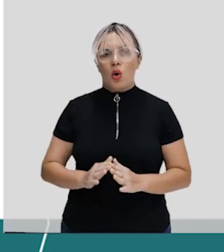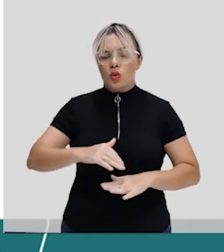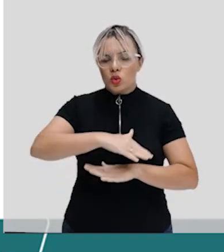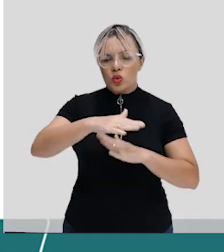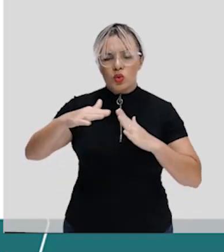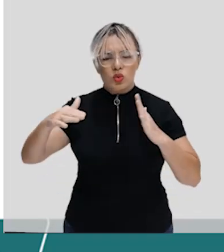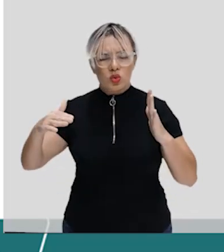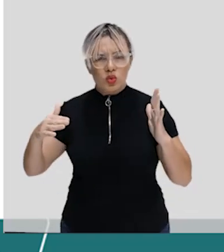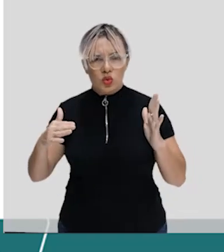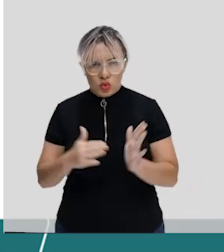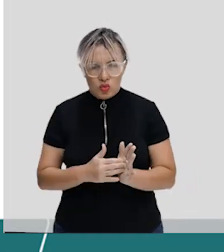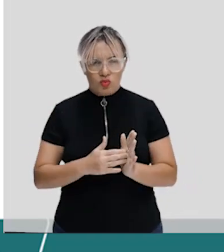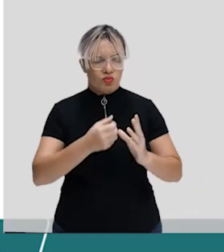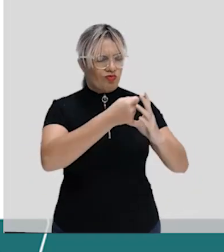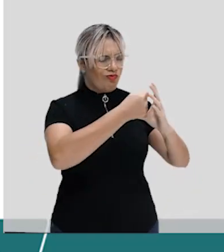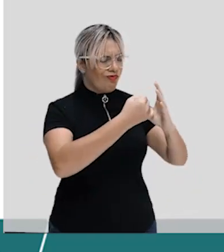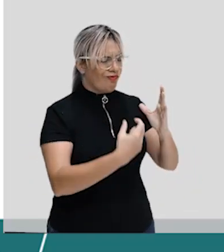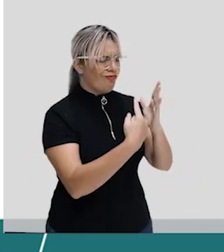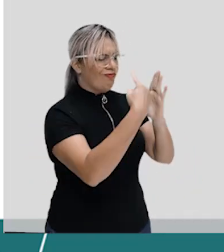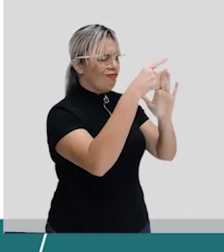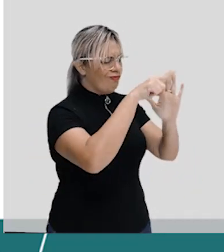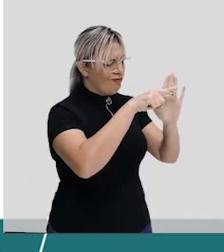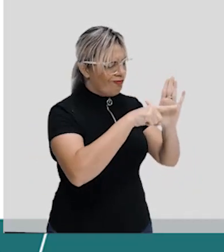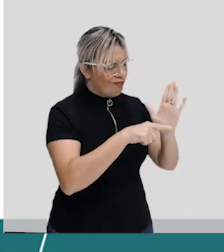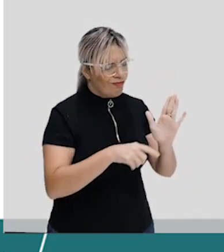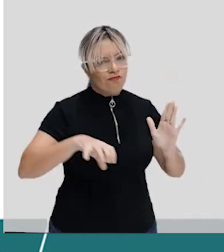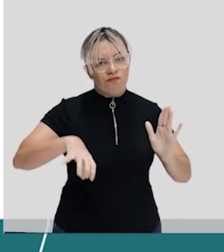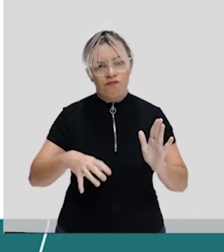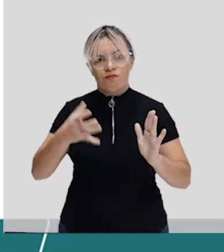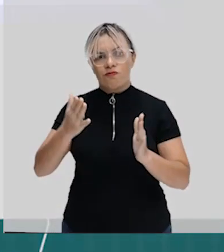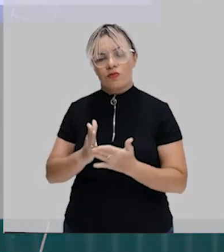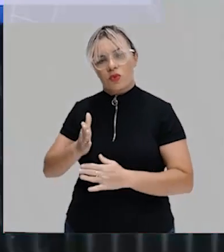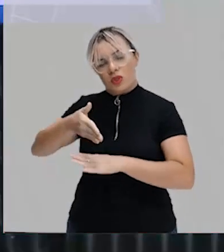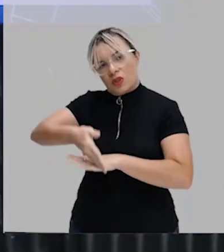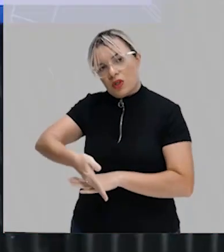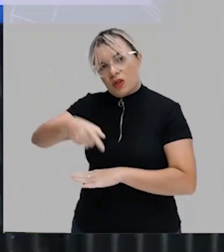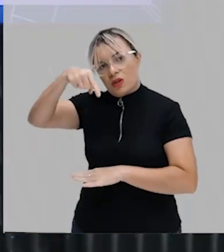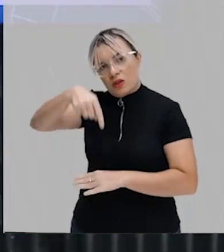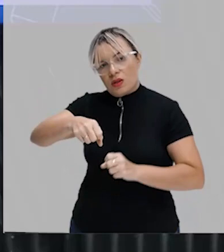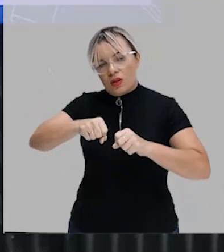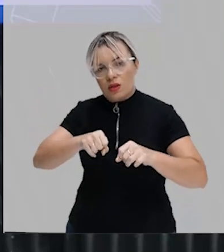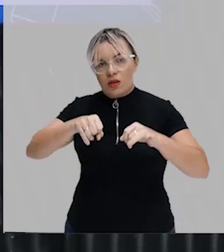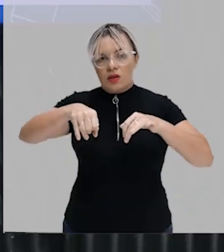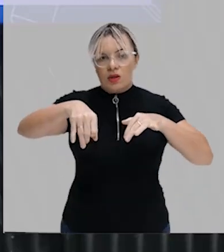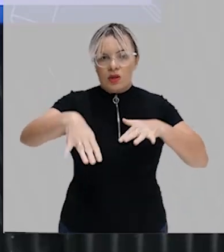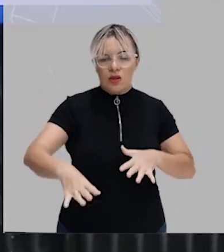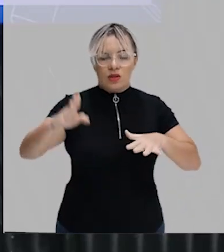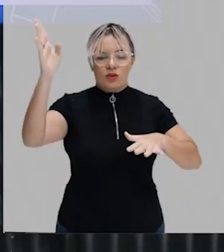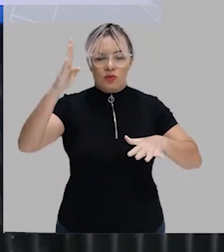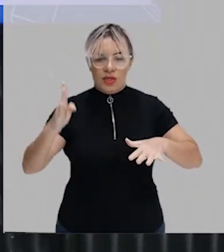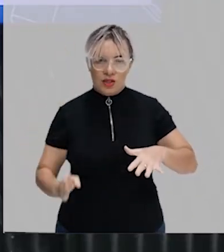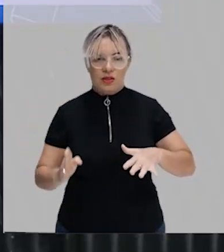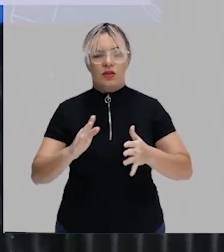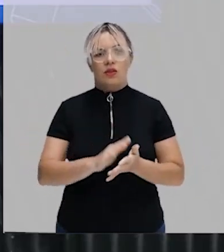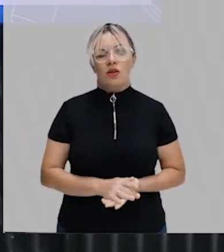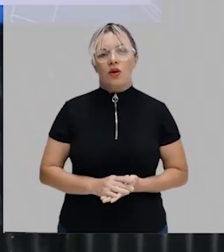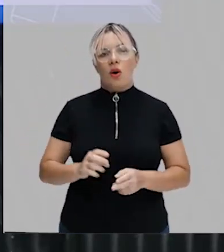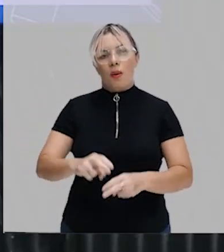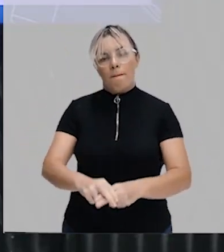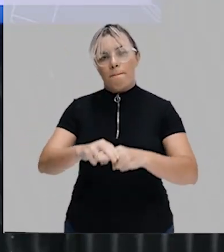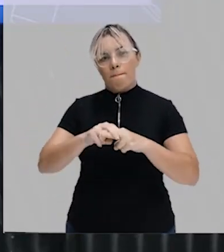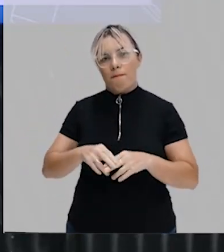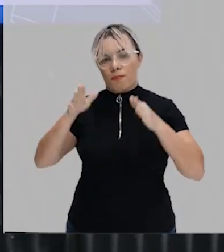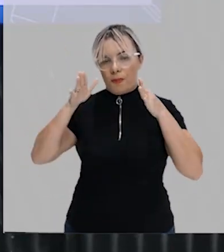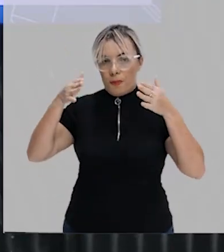acontecimentos, de episódios, fazem parte do processo da colonização portuguesa aqui na América. Por isso, o nosso foco,